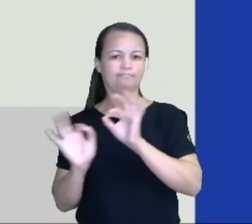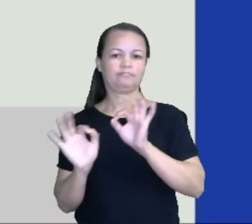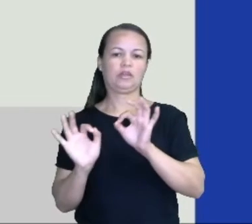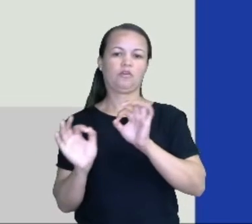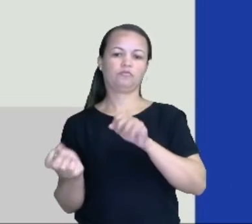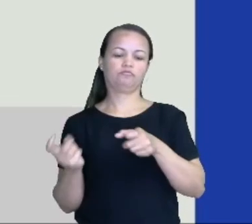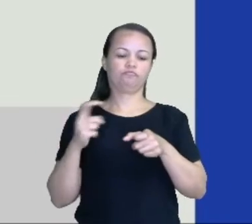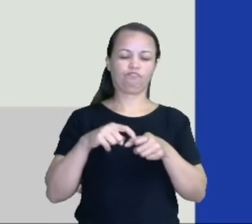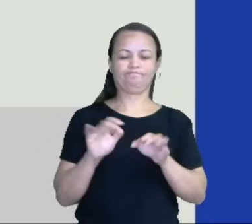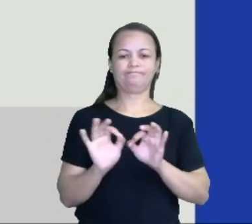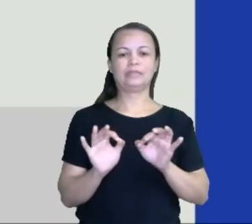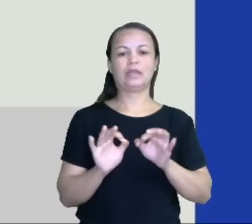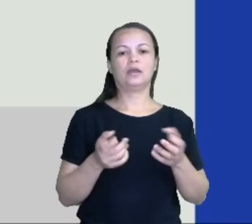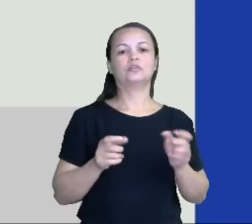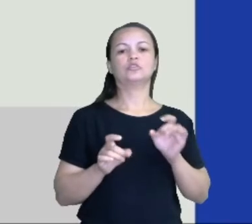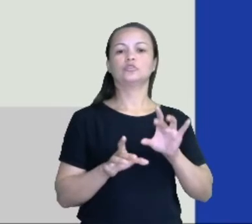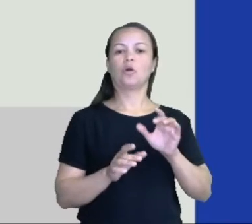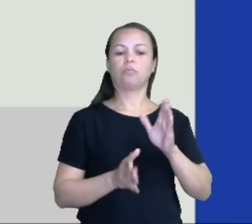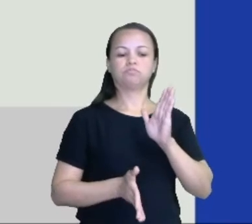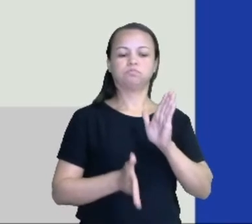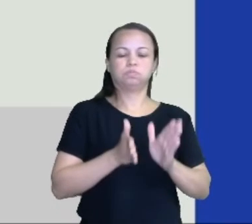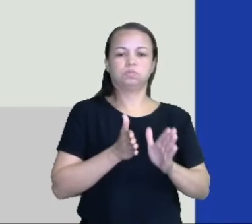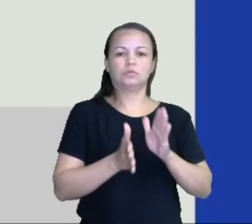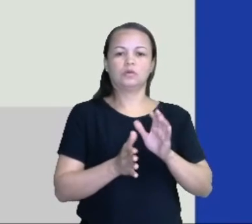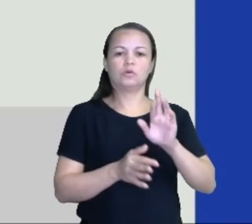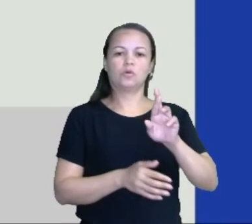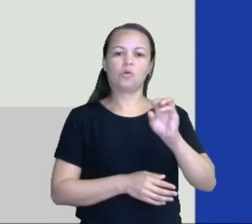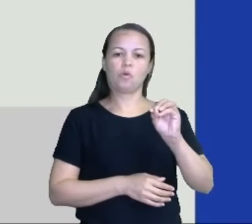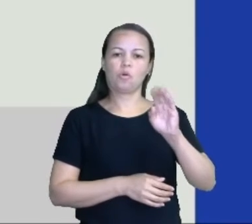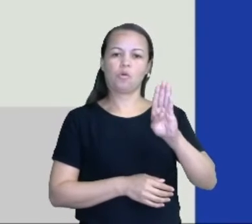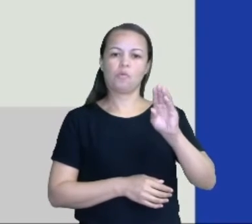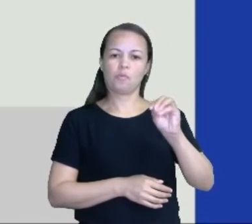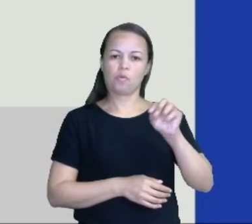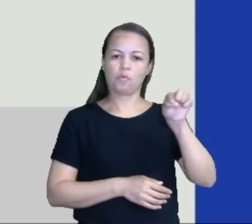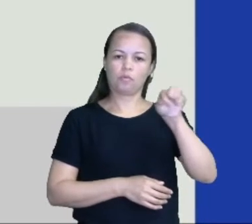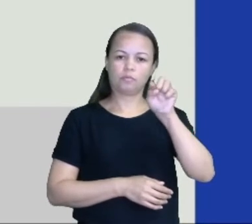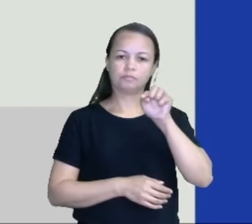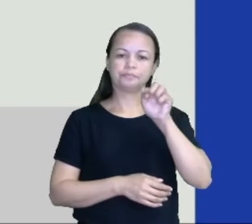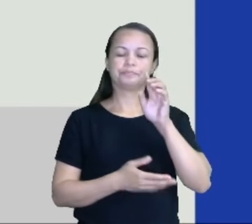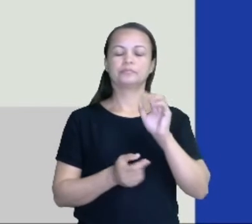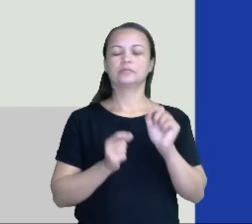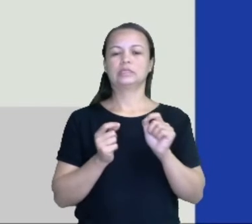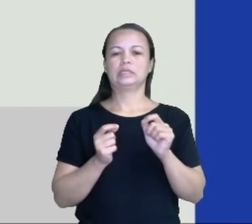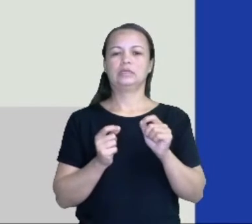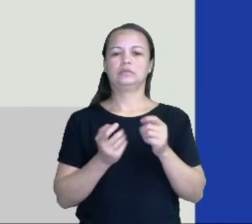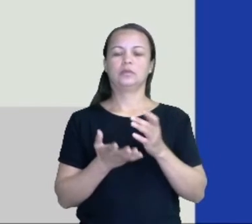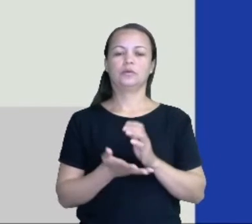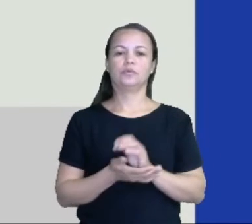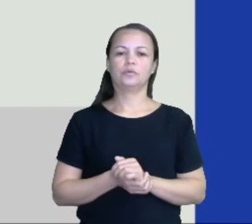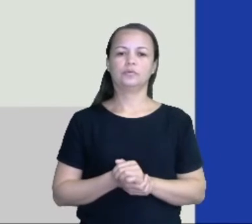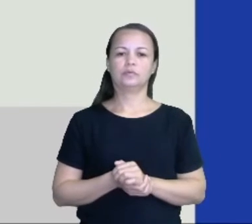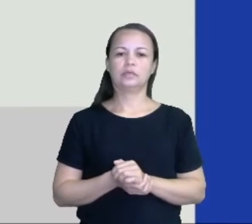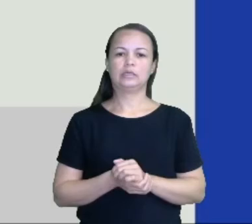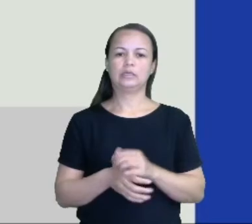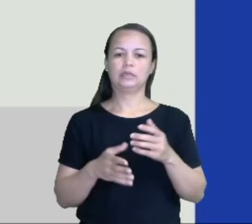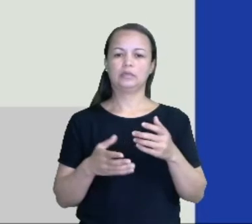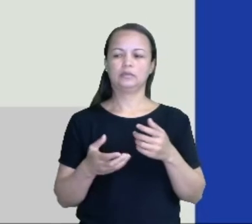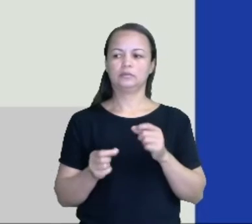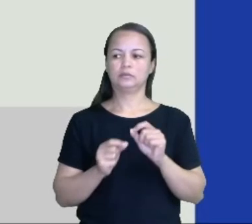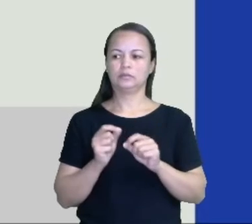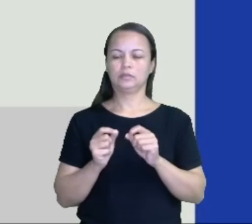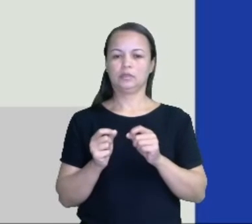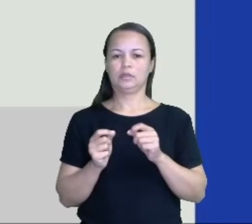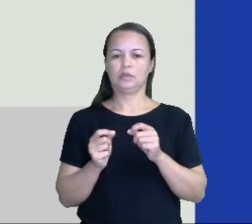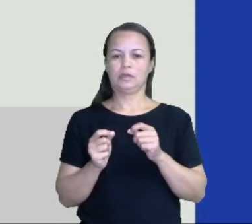questão do revolução, né, técnico-científico-formacional, que que trouxe,